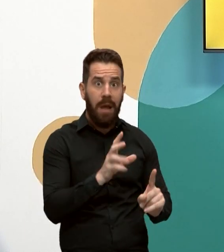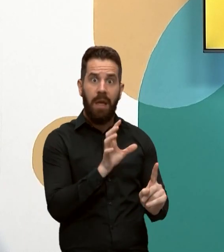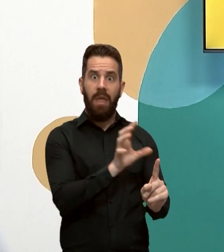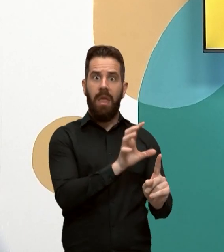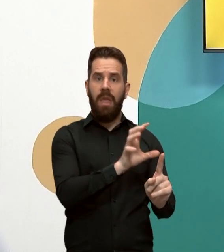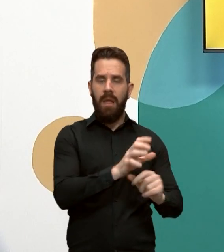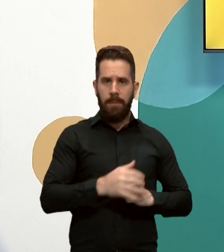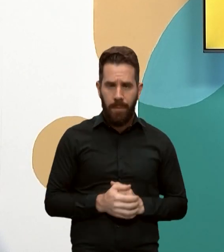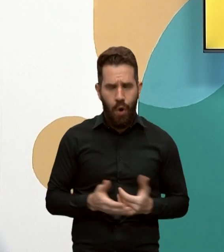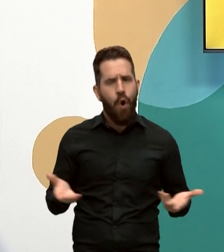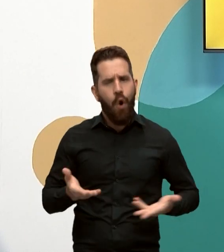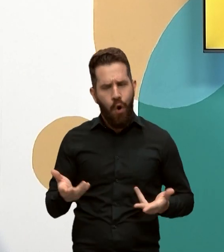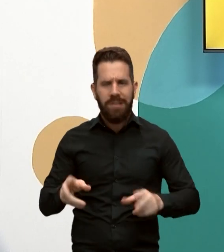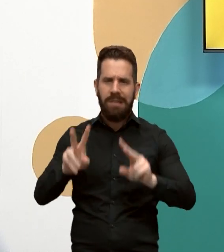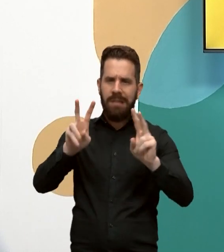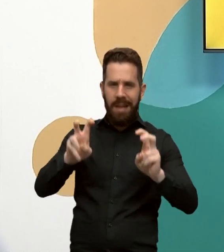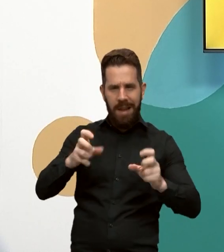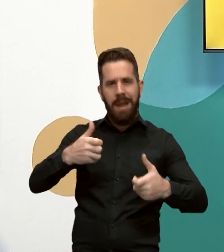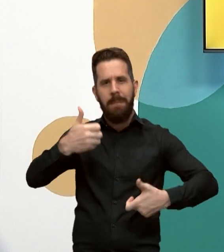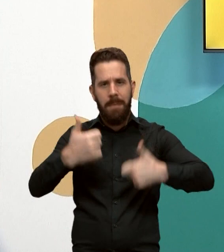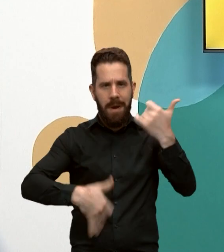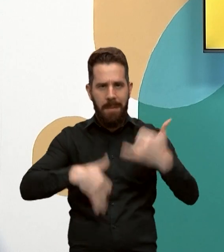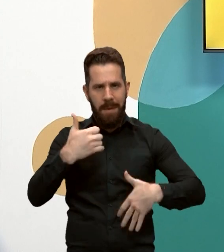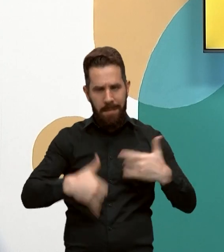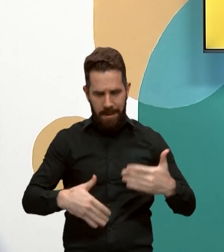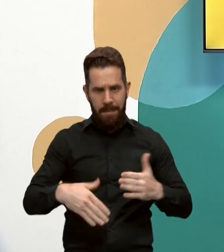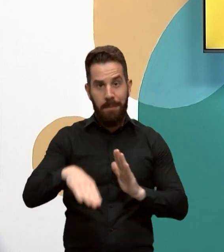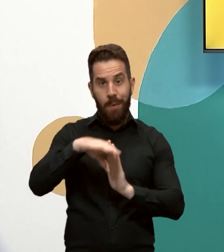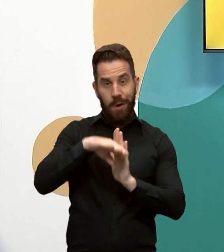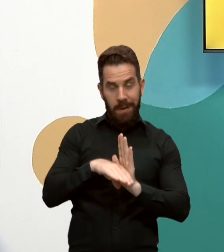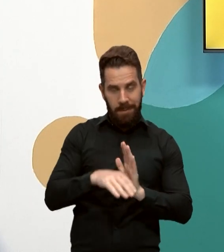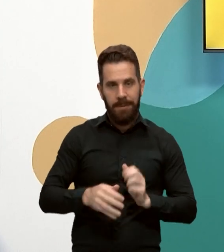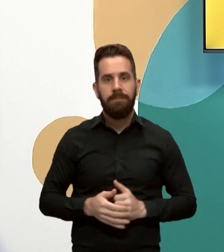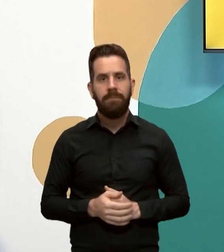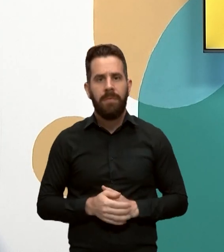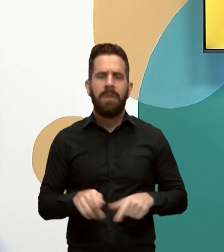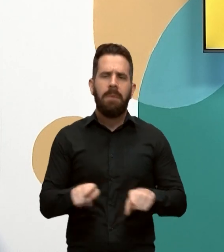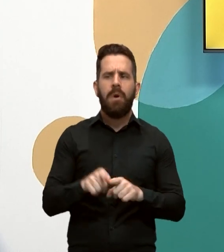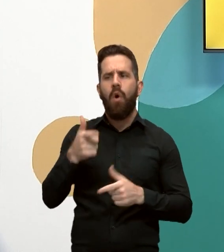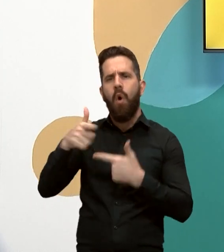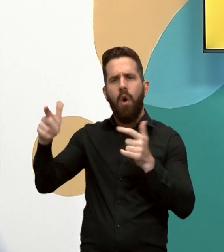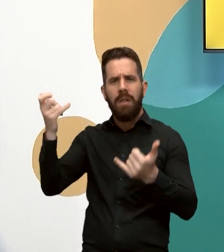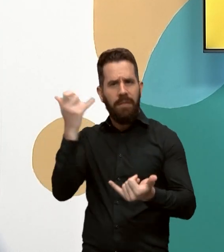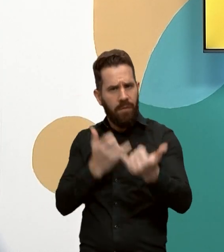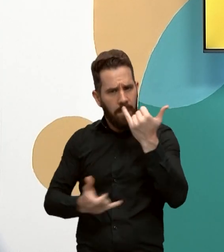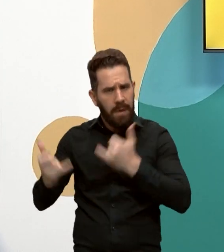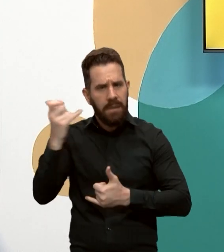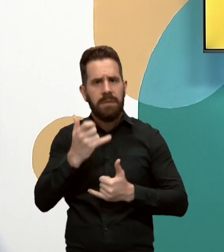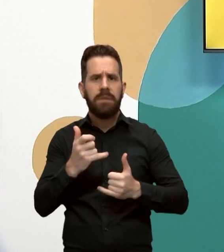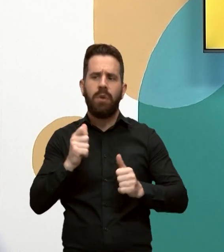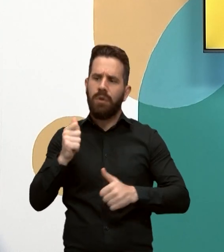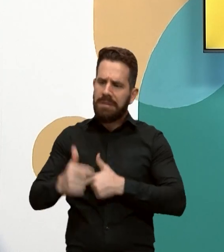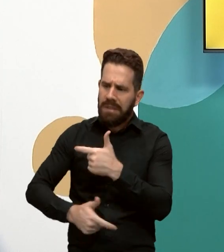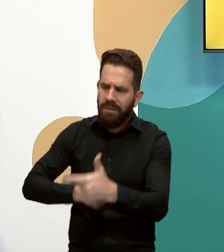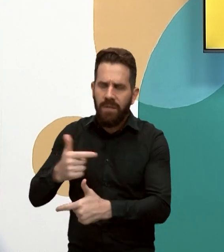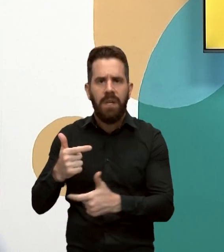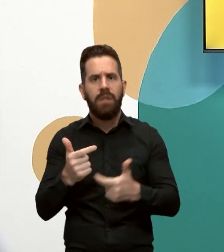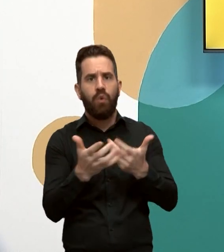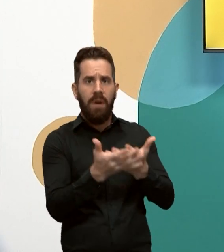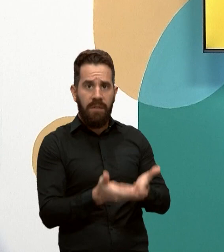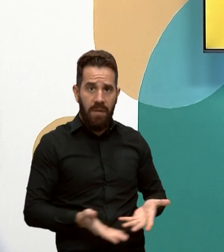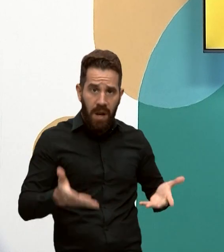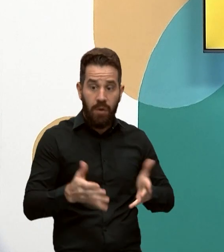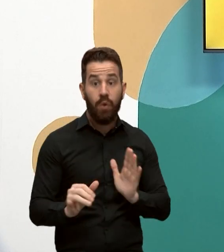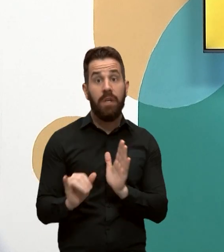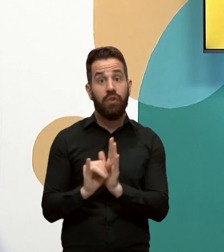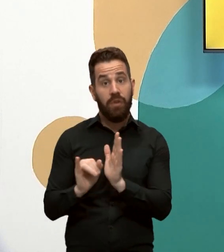pouco dessa discussão no nosso programa. A gente também traz outras informações sobre serviços, eventos e